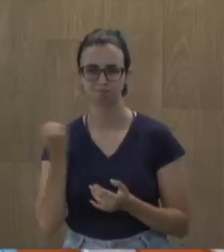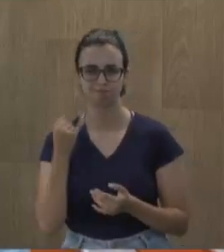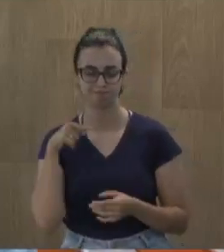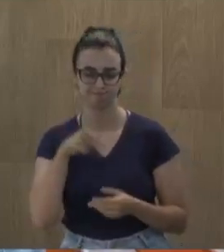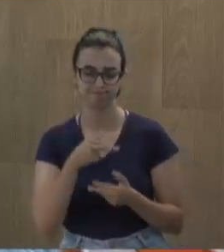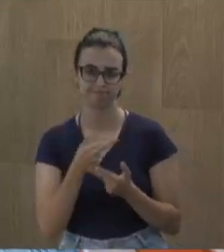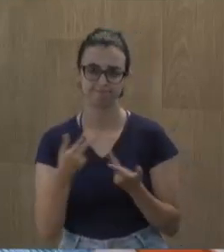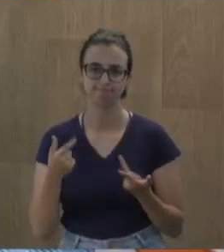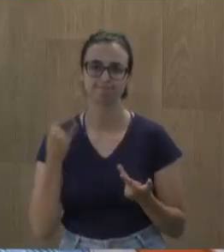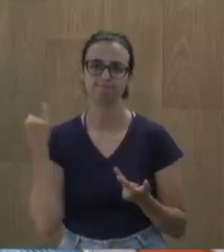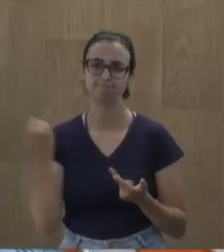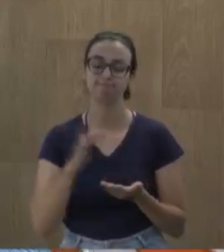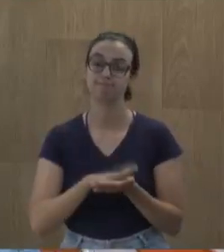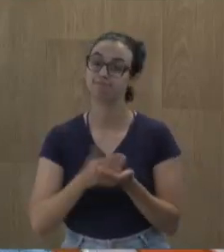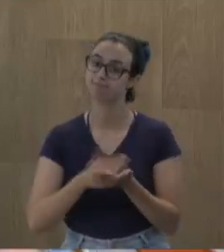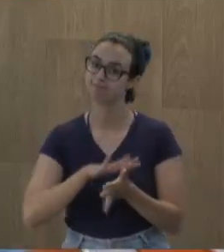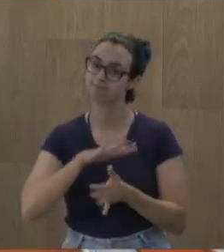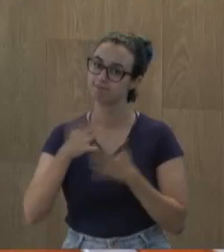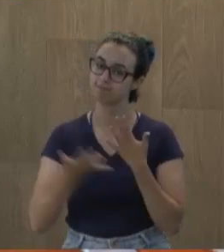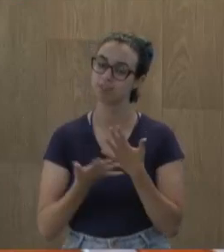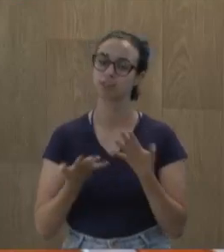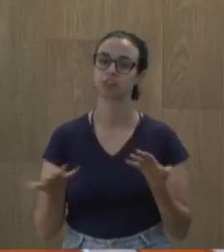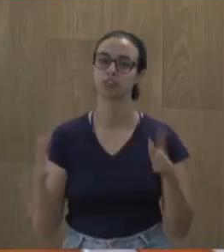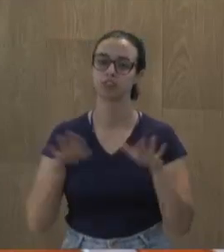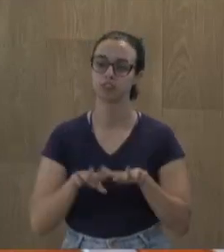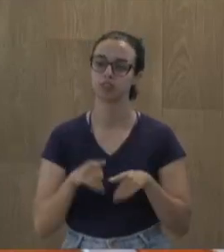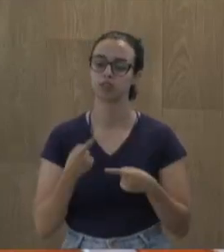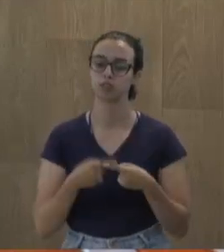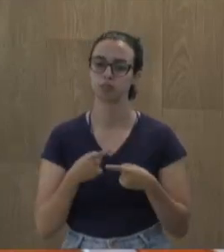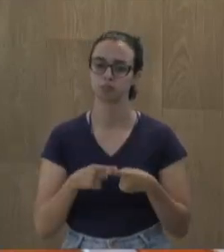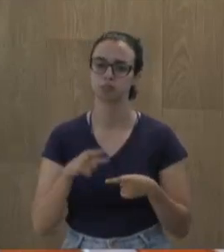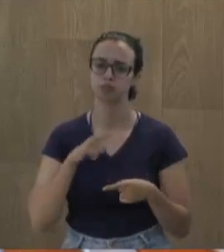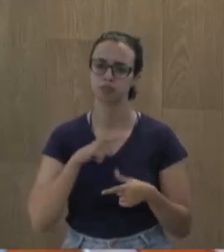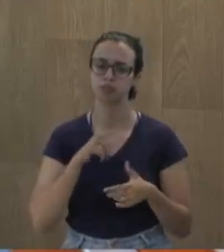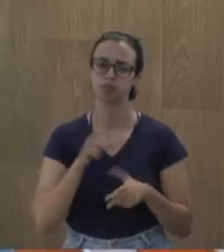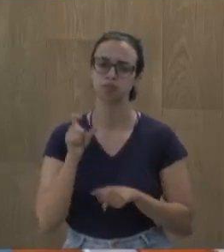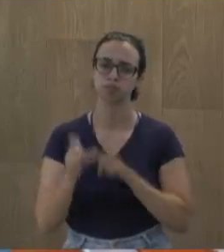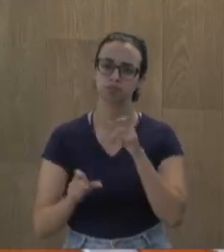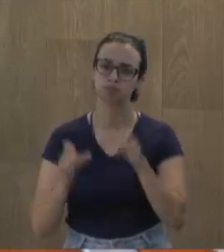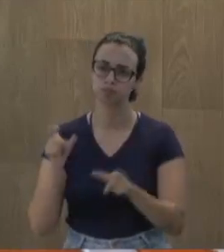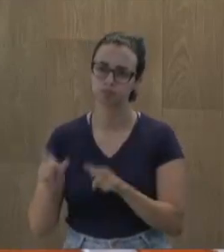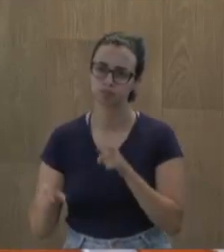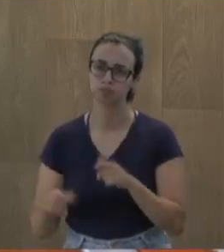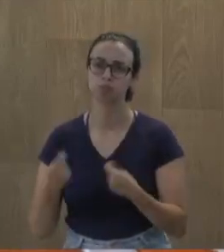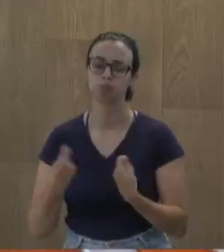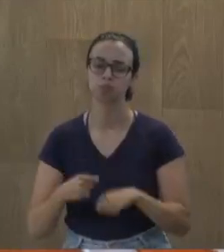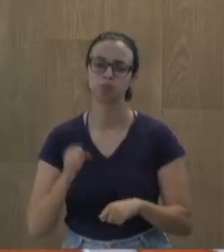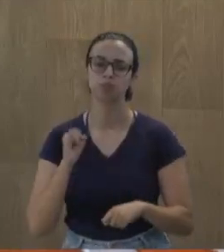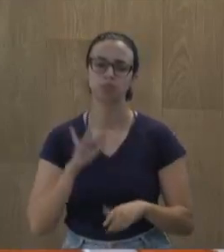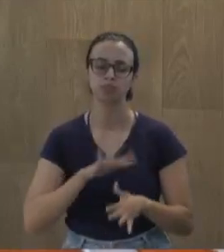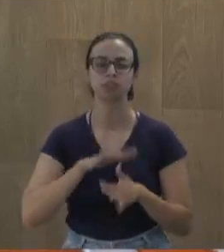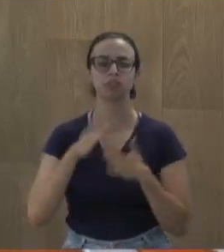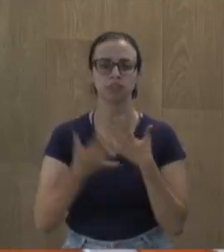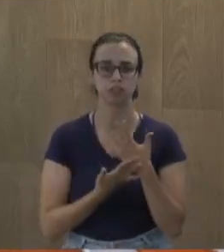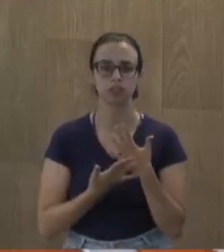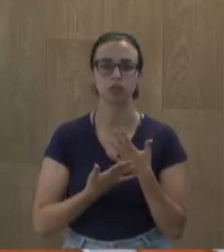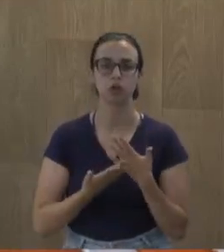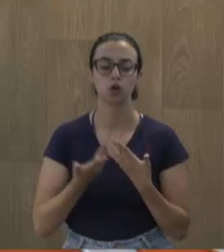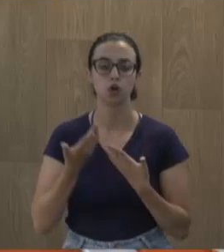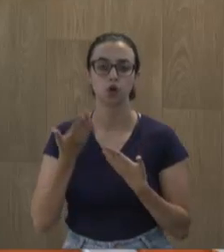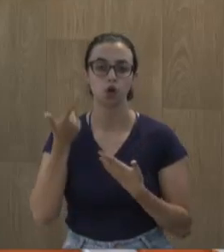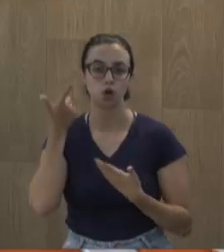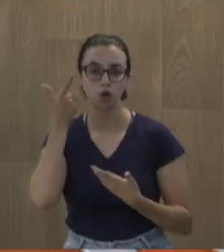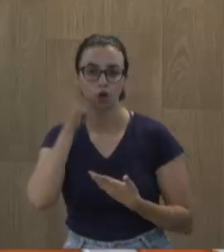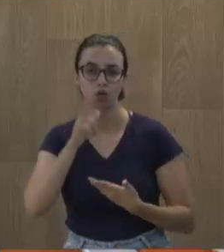dar inclusão a todos os moradores da nossa cidade tem muita gente que necessita das libras para poder estar entendendo o que que a gente tá falando aqui